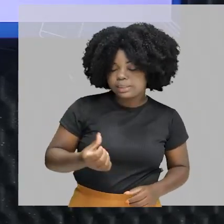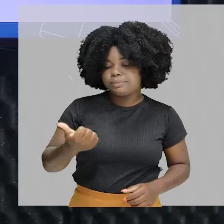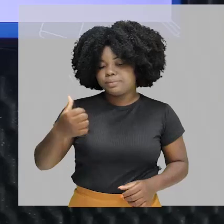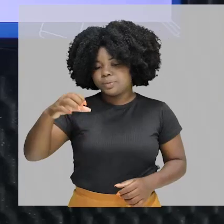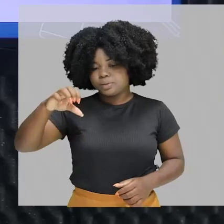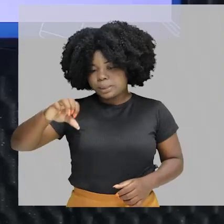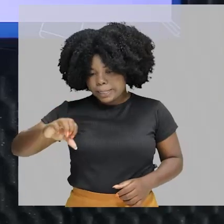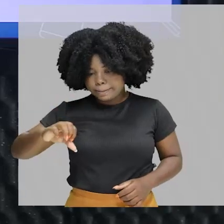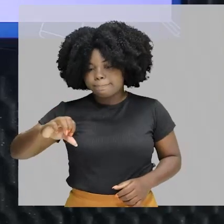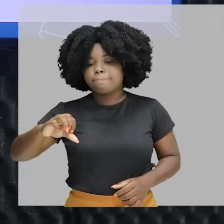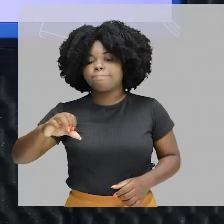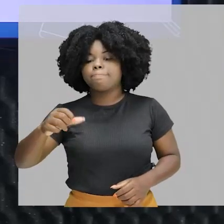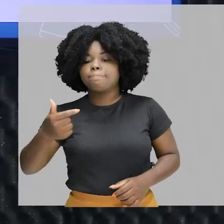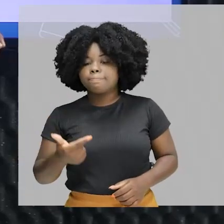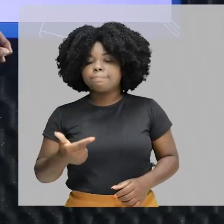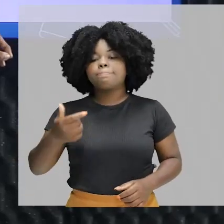96,